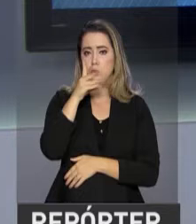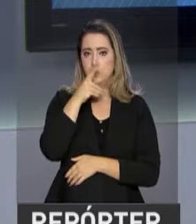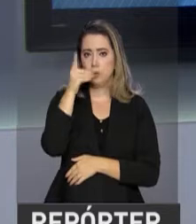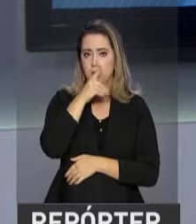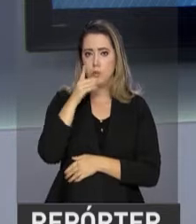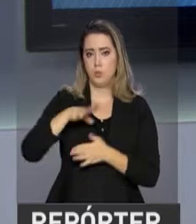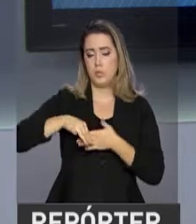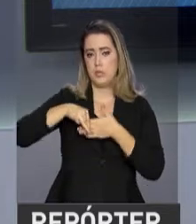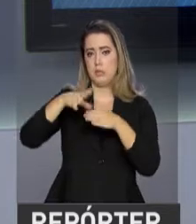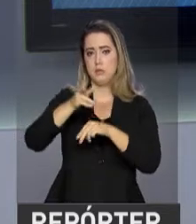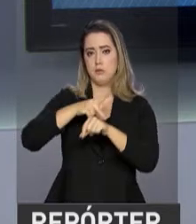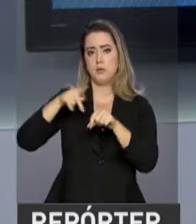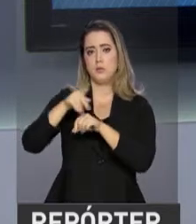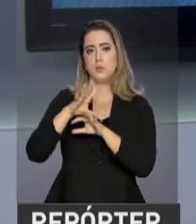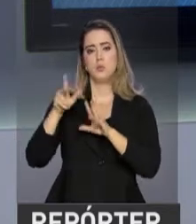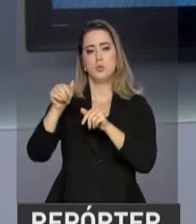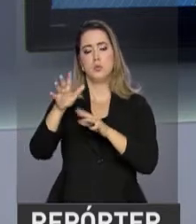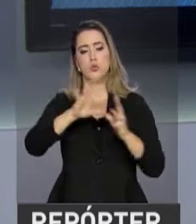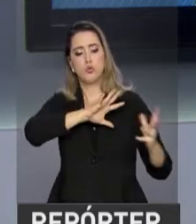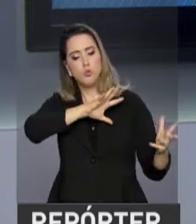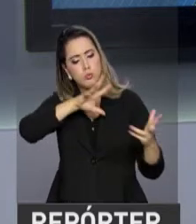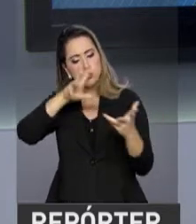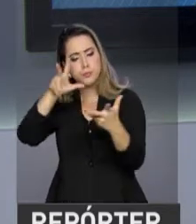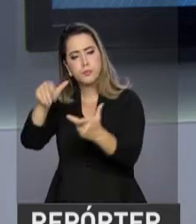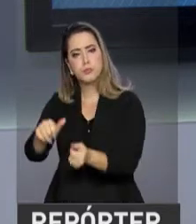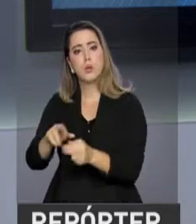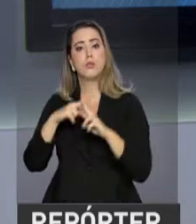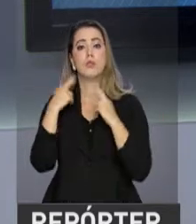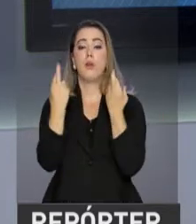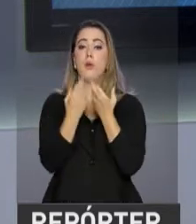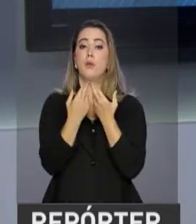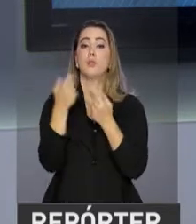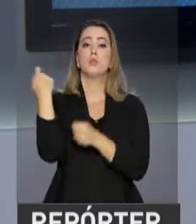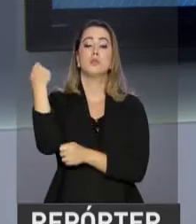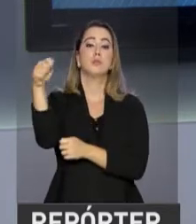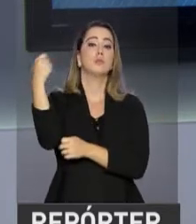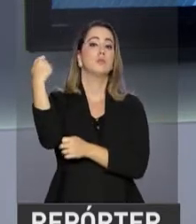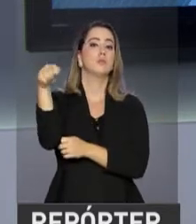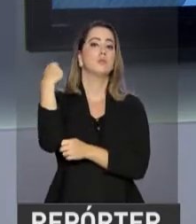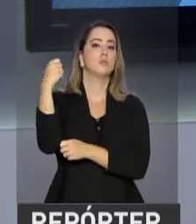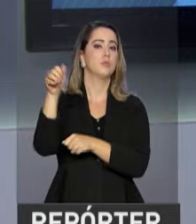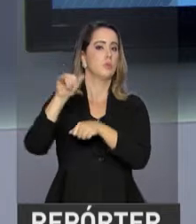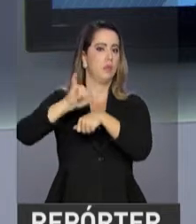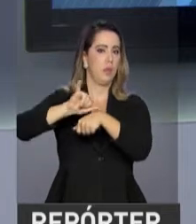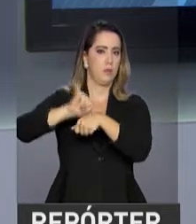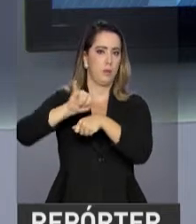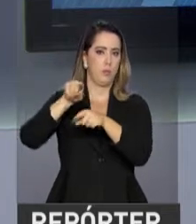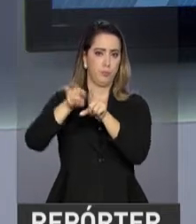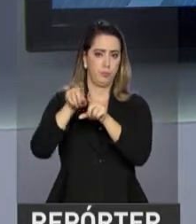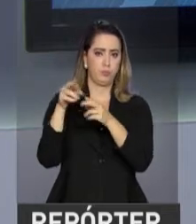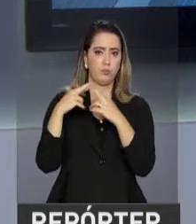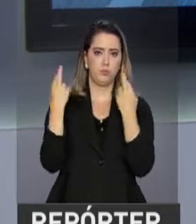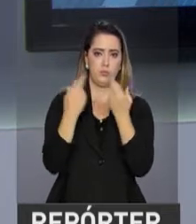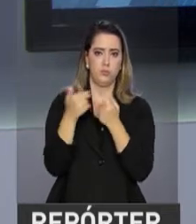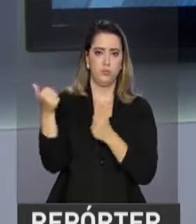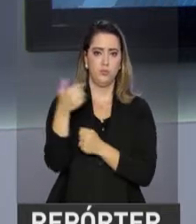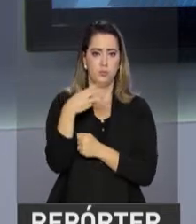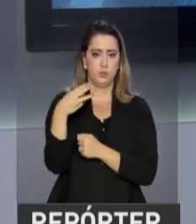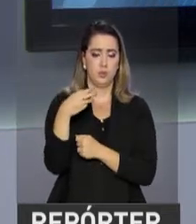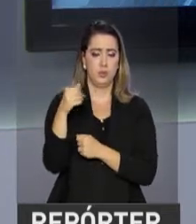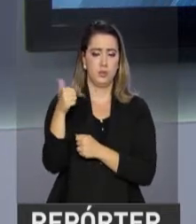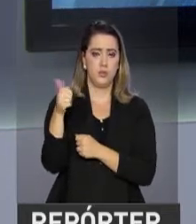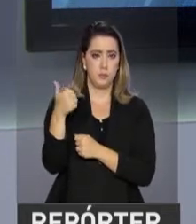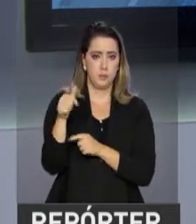líderes de países de todo o planeta estarão reunidos em buenos aires na argentina para participar da 11ª conferência